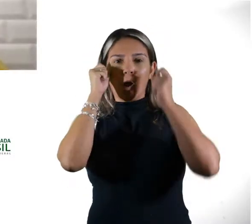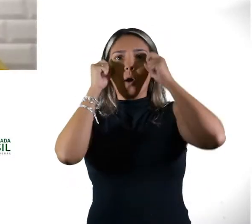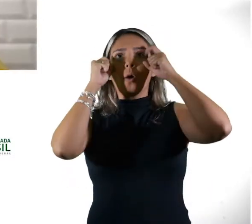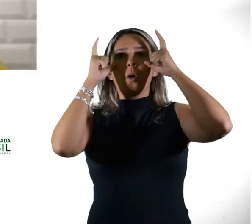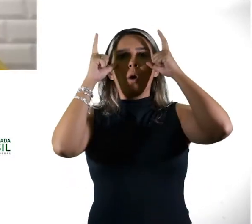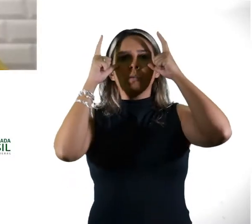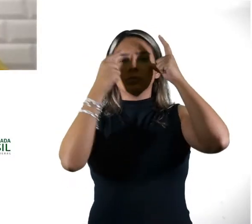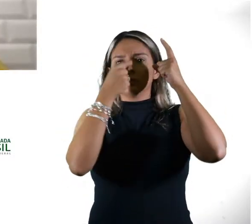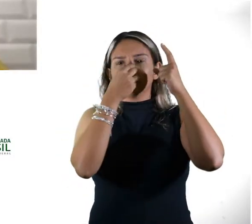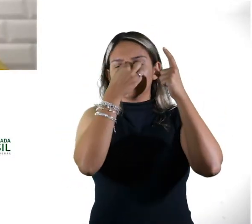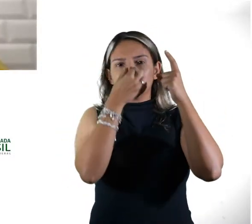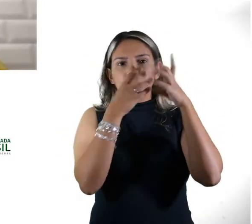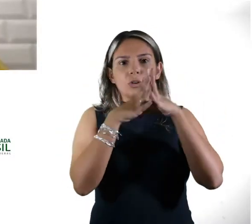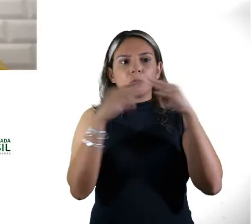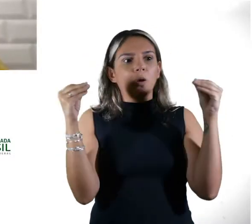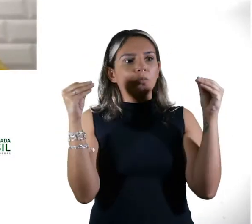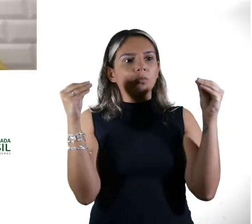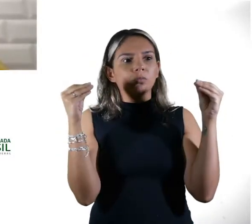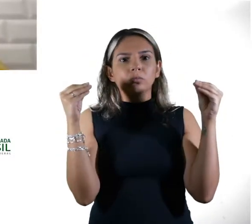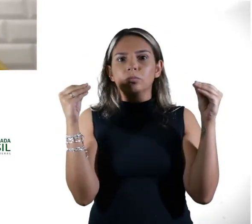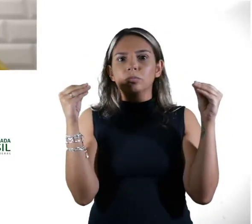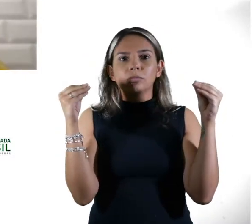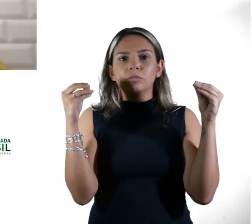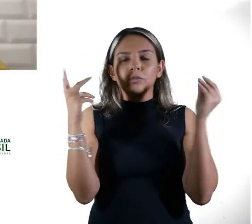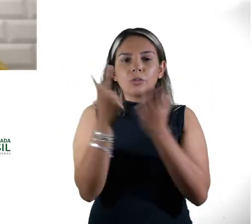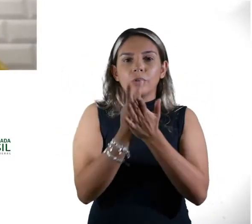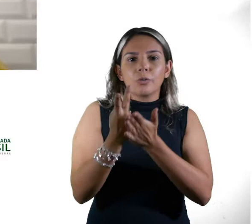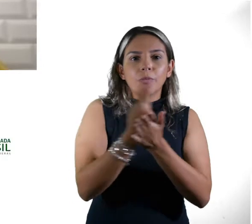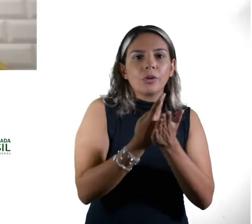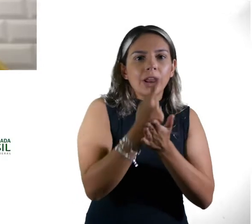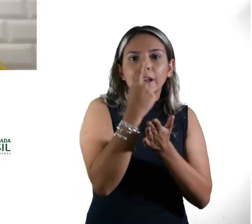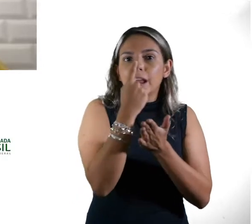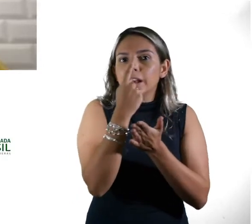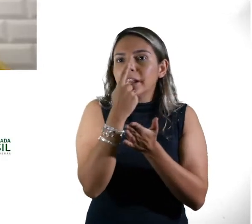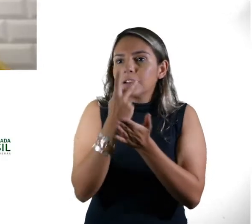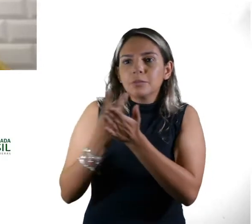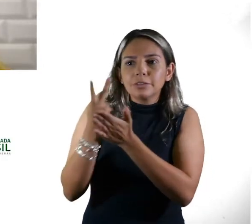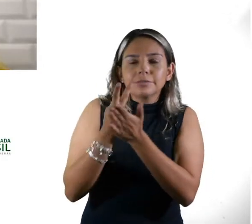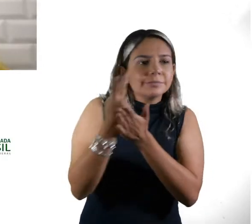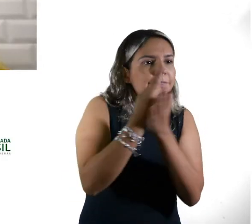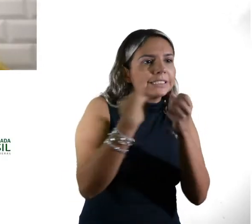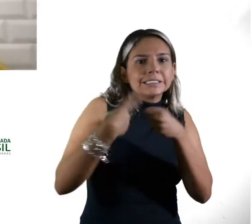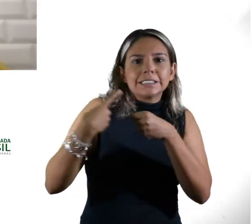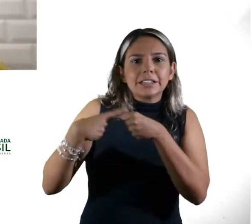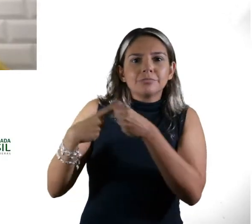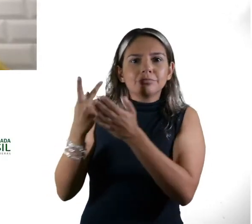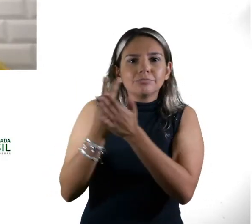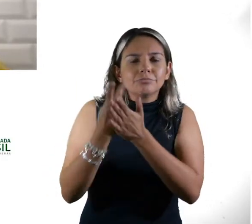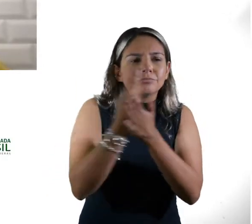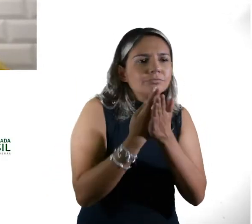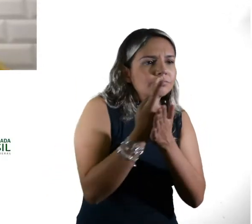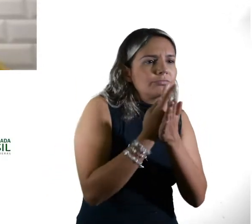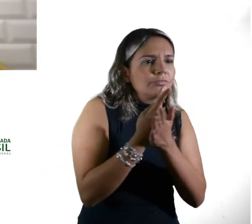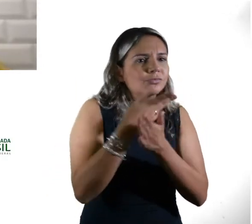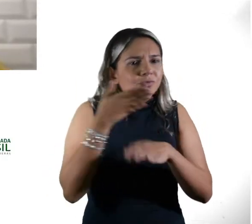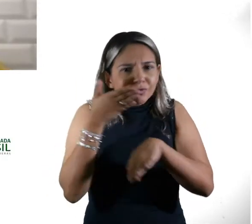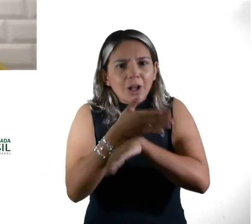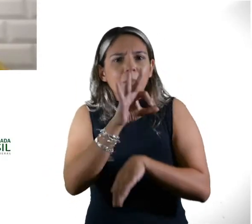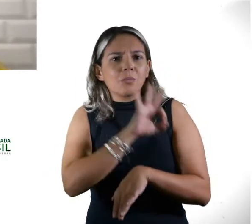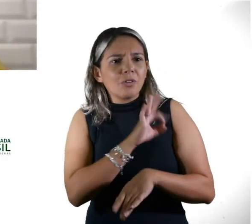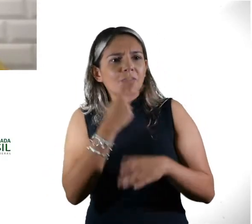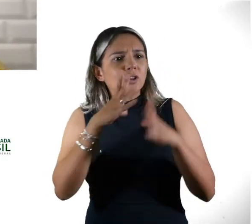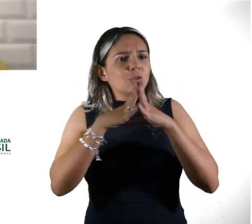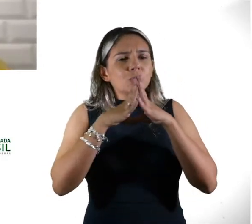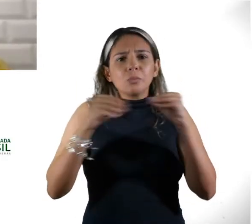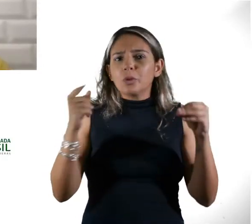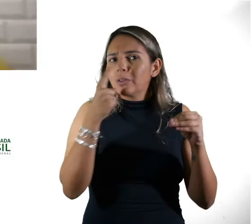nariz desapareceu, fugiu, né? E ele vai à procura do nariz pela cidade. E depois dá parte à polícia do desaparecimento do